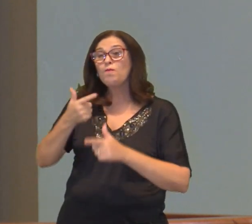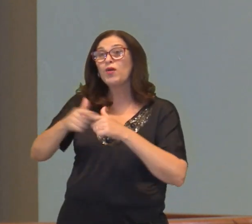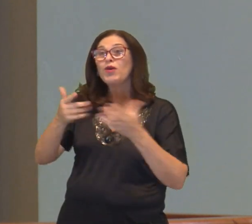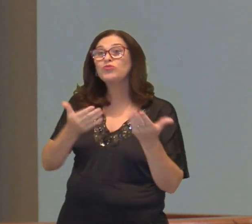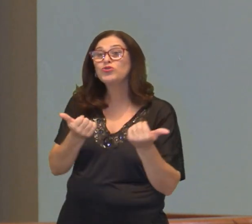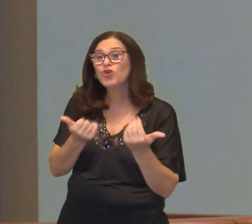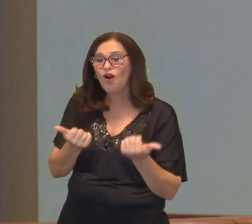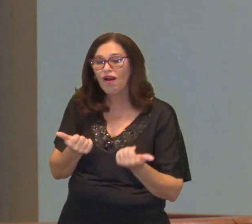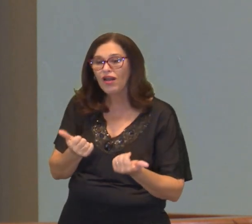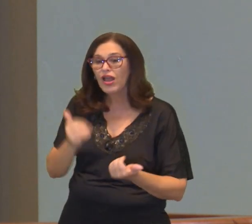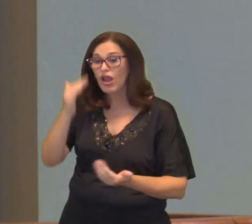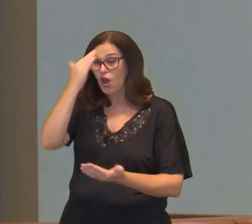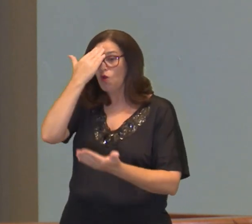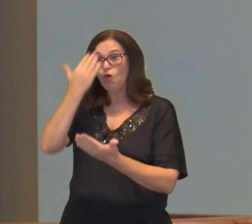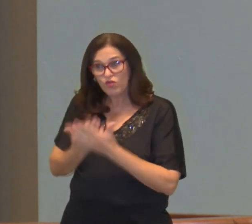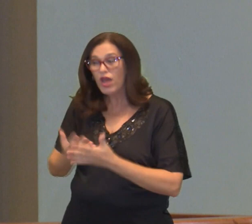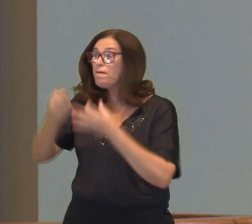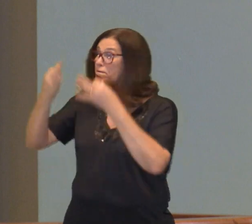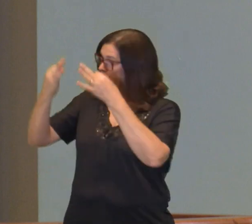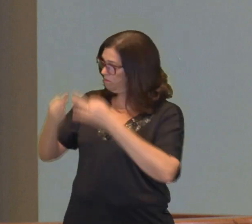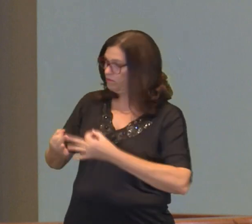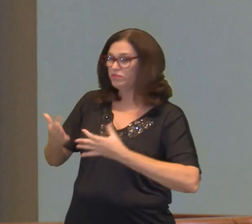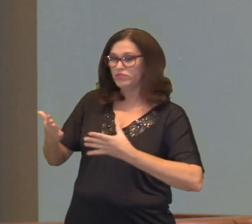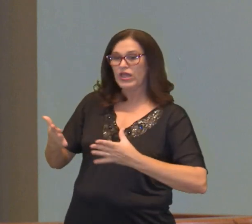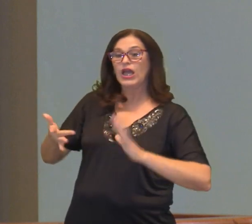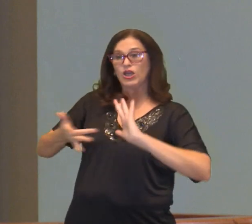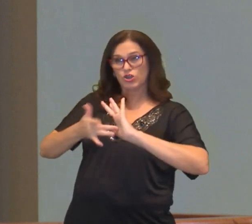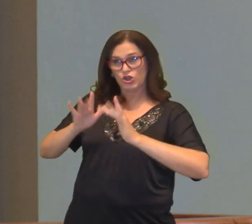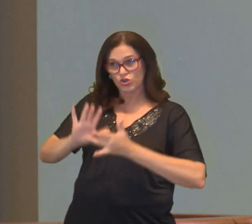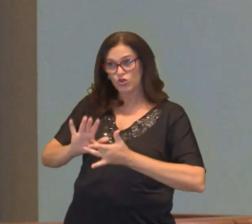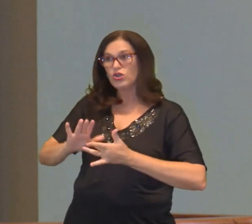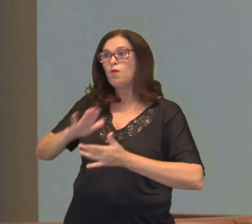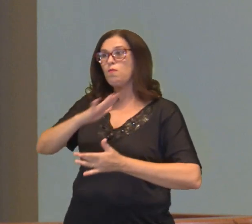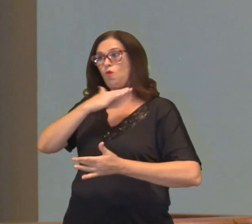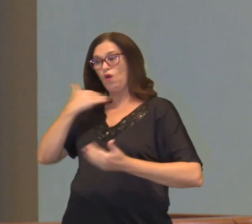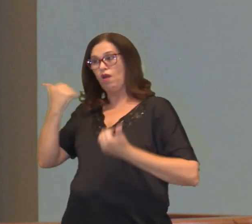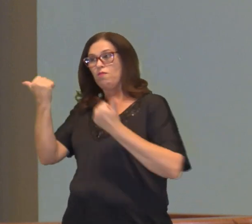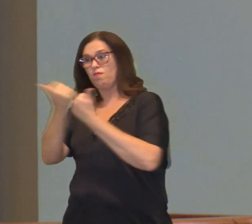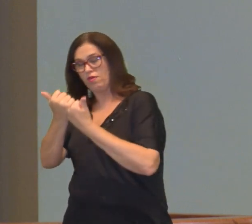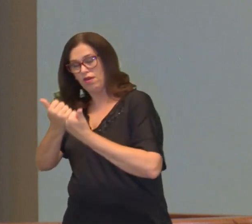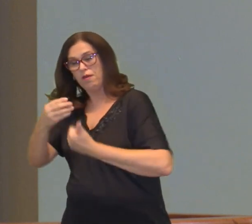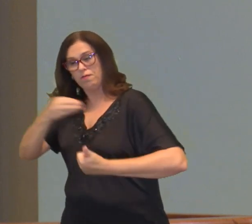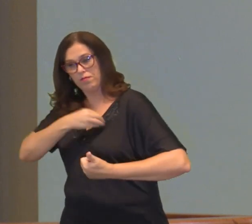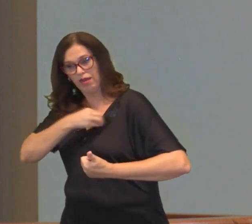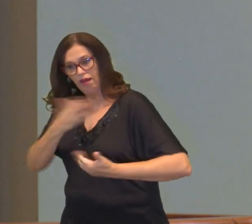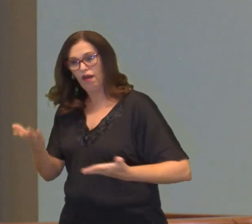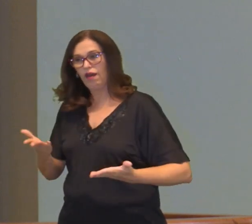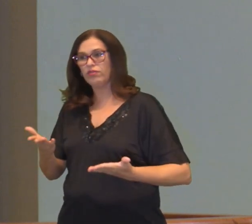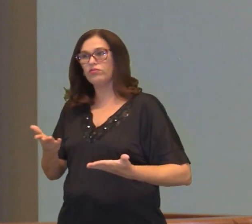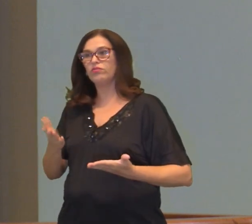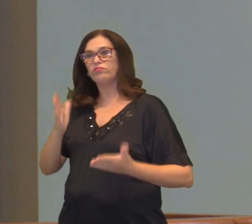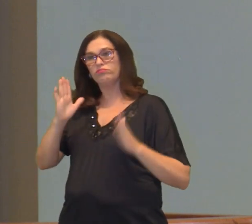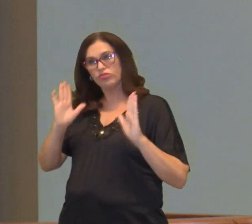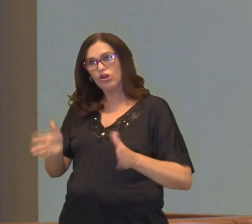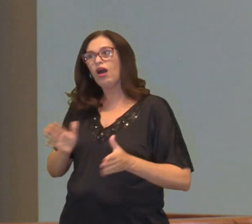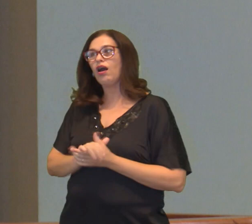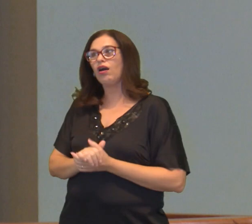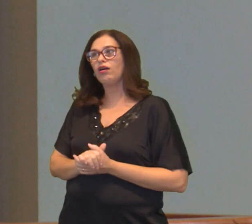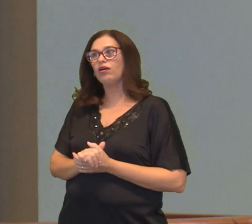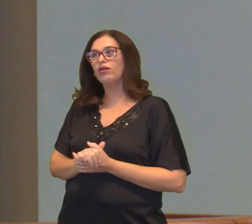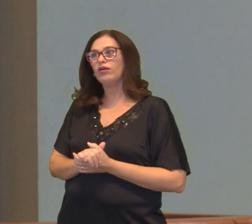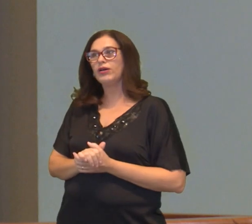seguinte: ele cria perfeitamente que Jesus tinha morrido pelos pecados que ele tinha cometido.